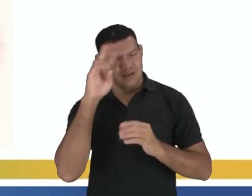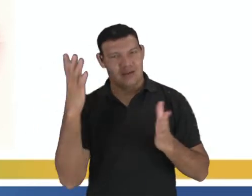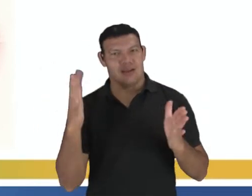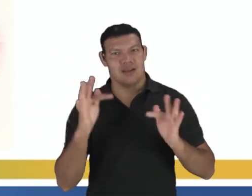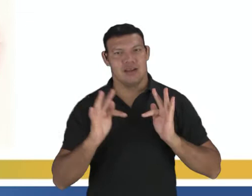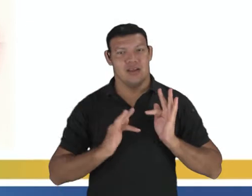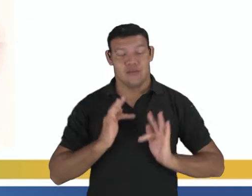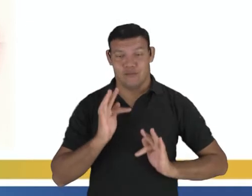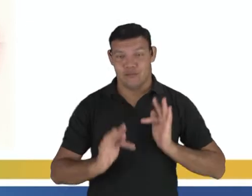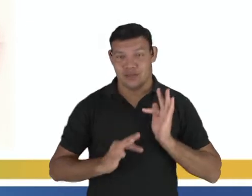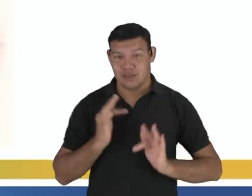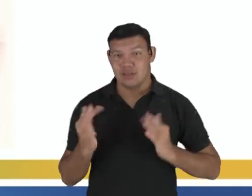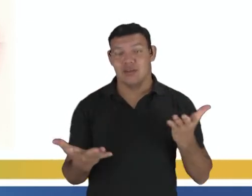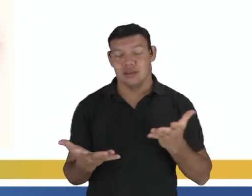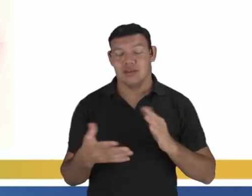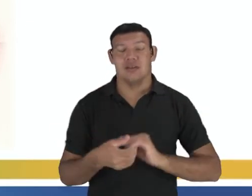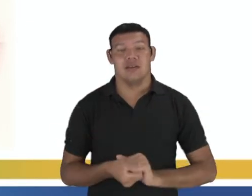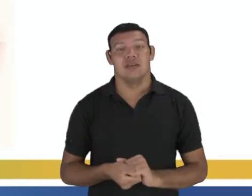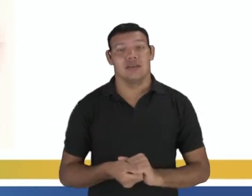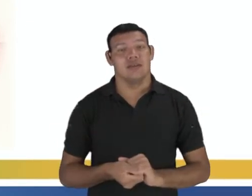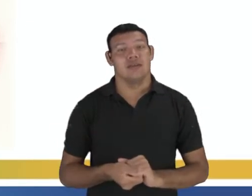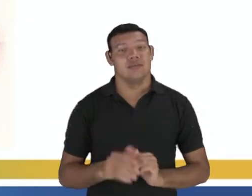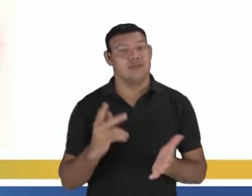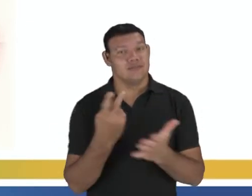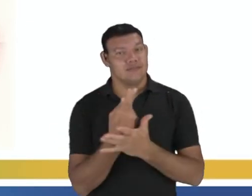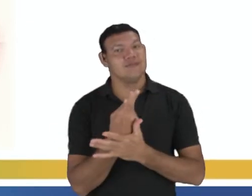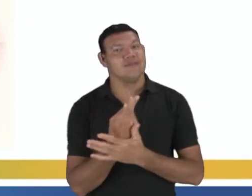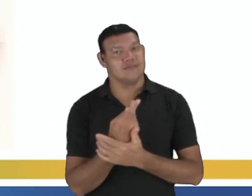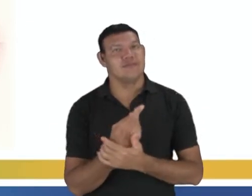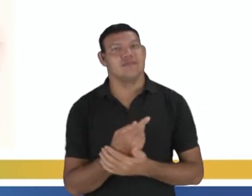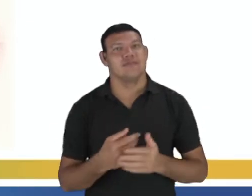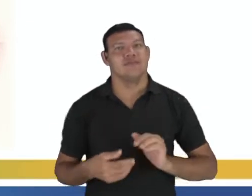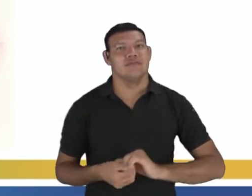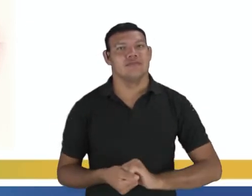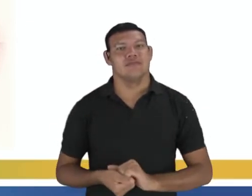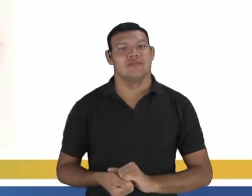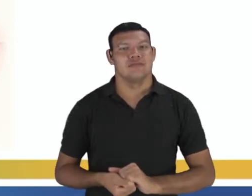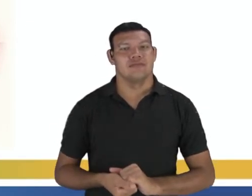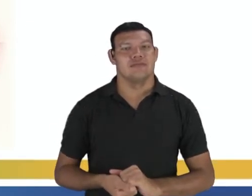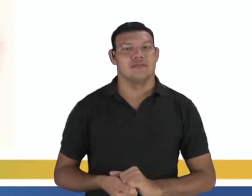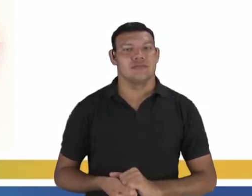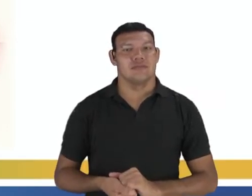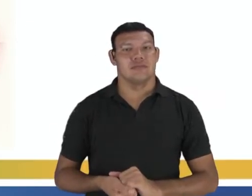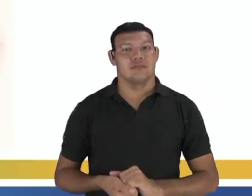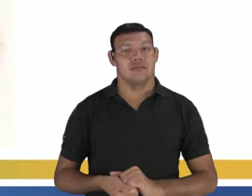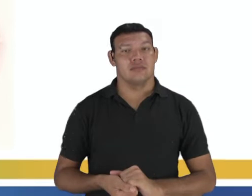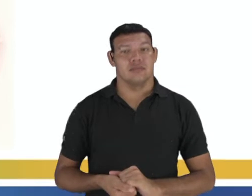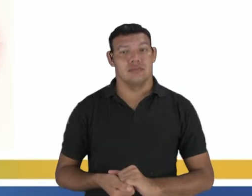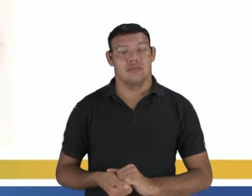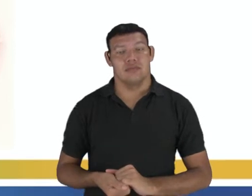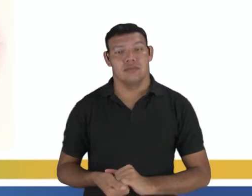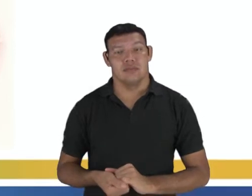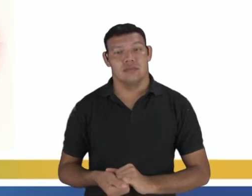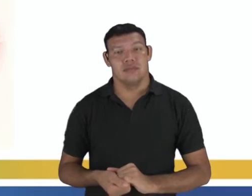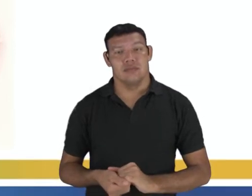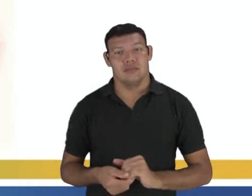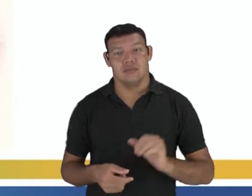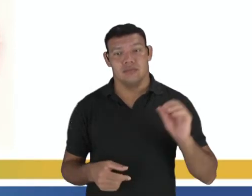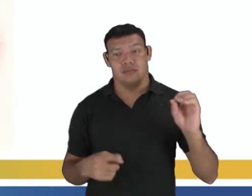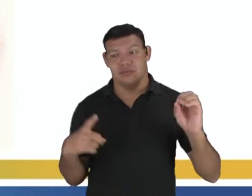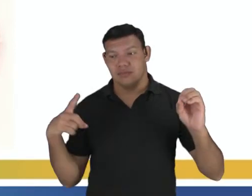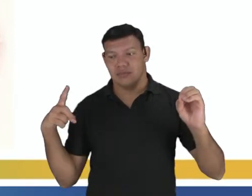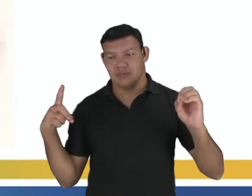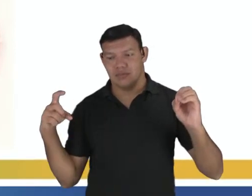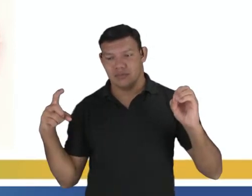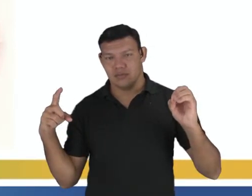onde é que fica a tuba uterina é lá que ocorre a fecundação tá bom na posição digital para penetrar no ovócito o